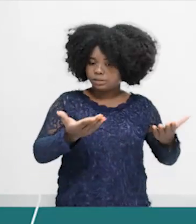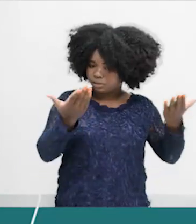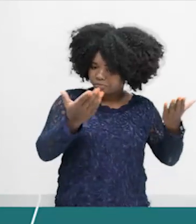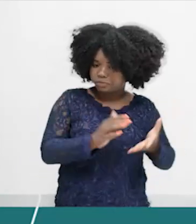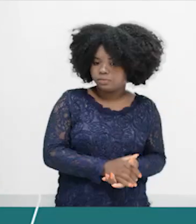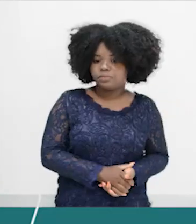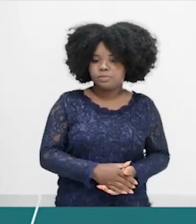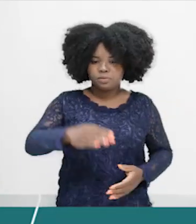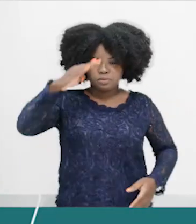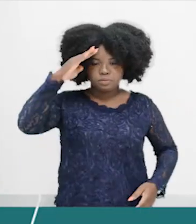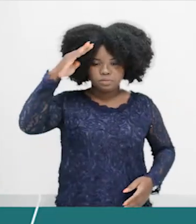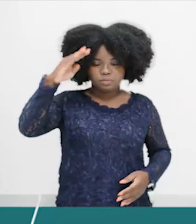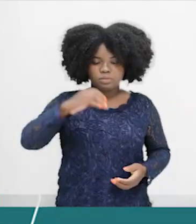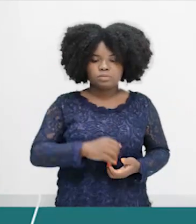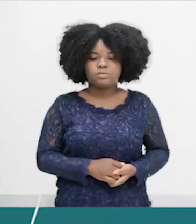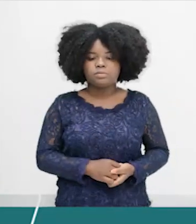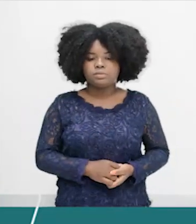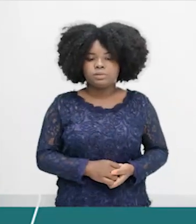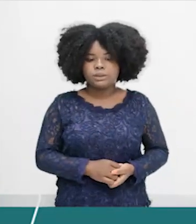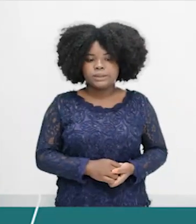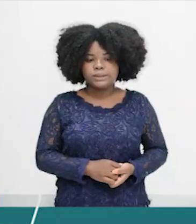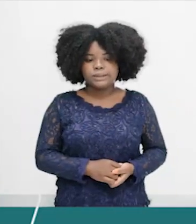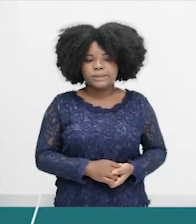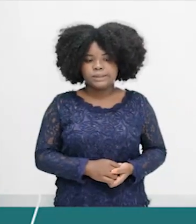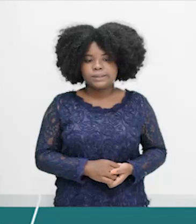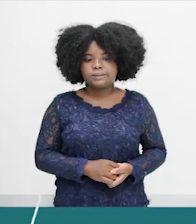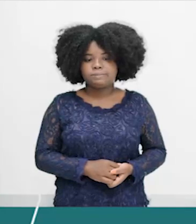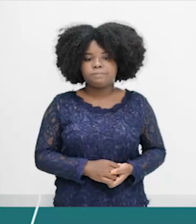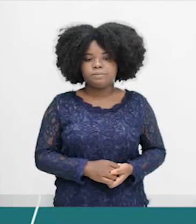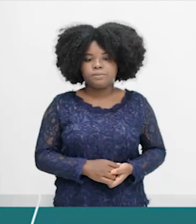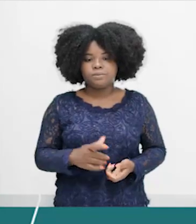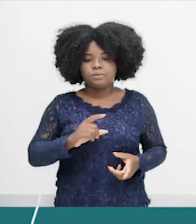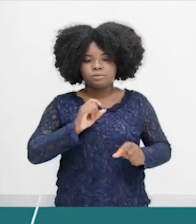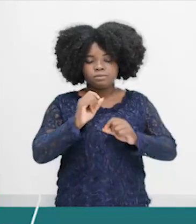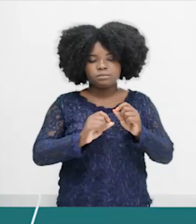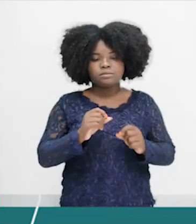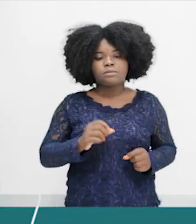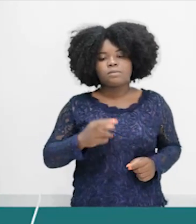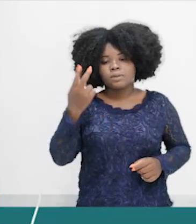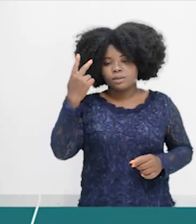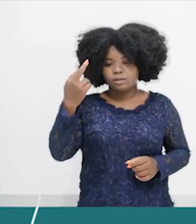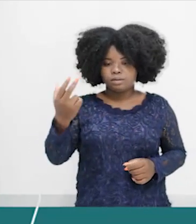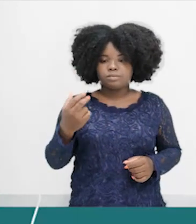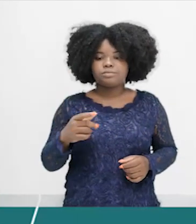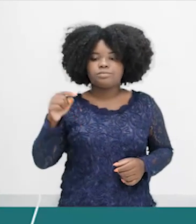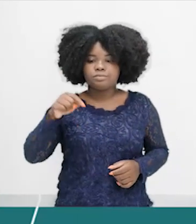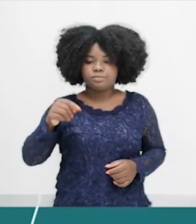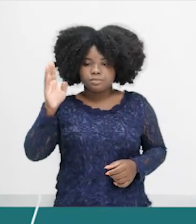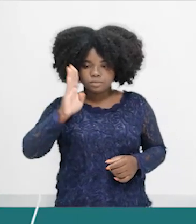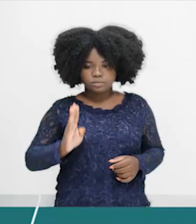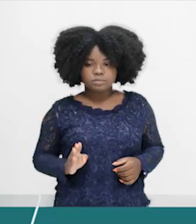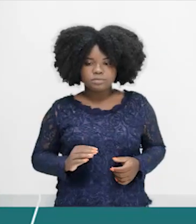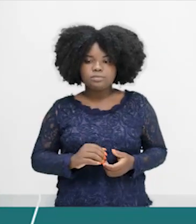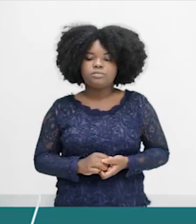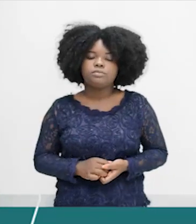Mundial. E, obviamente, ele está atualizado, né? E aí você tem uma rápida história dos quadrinhos aqui no Brasil, por exemplo. O Manuel Porto Alegre